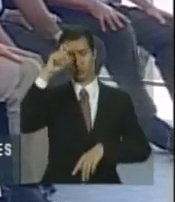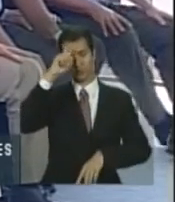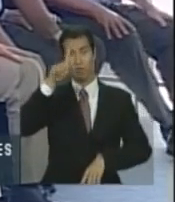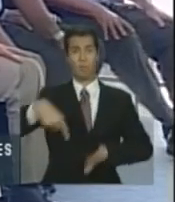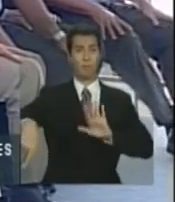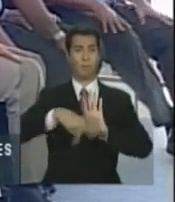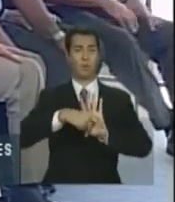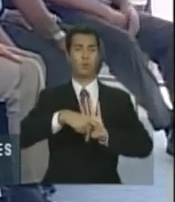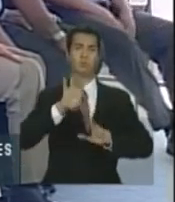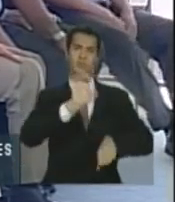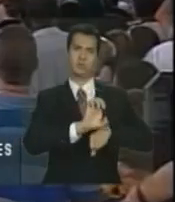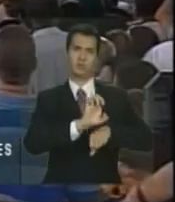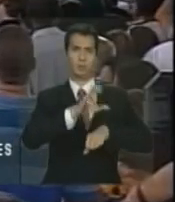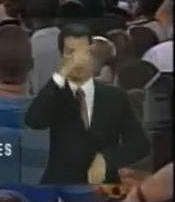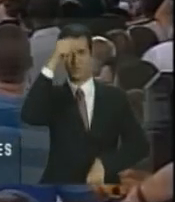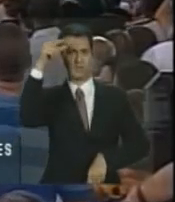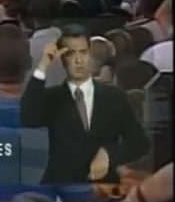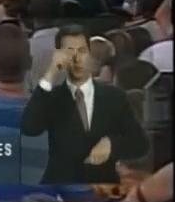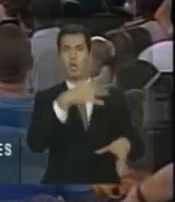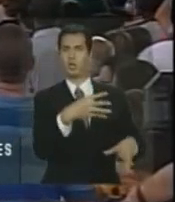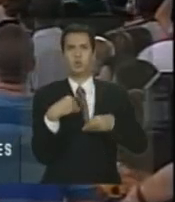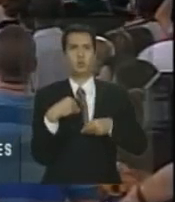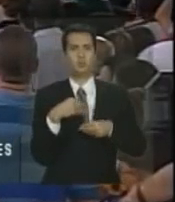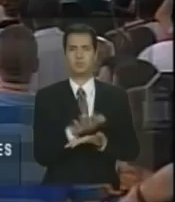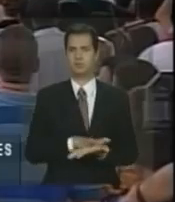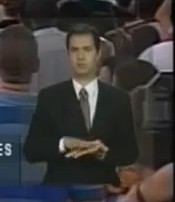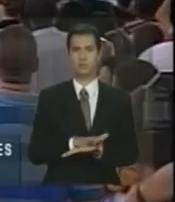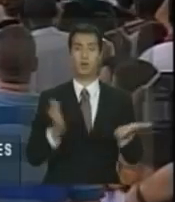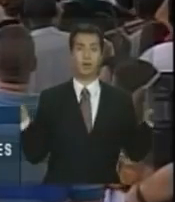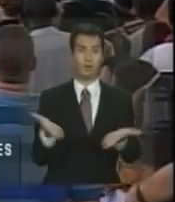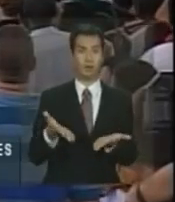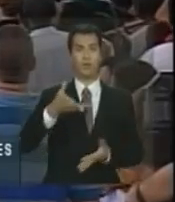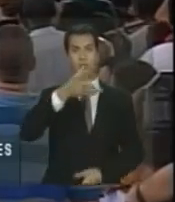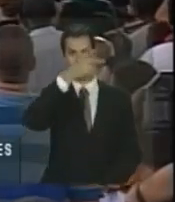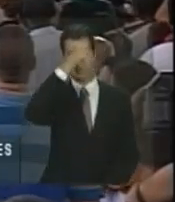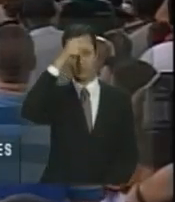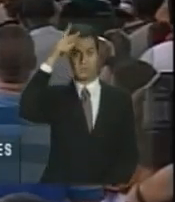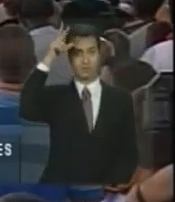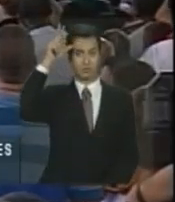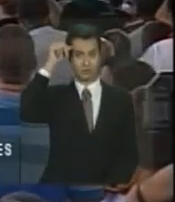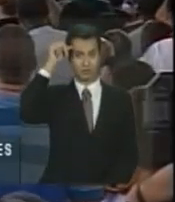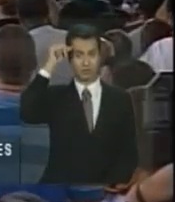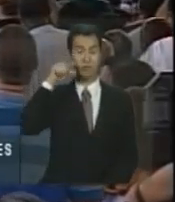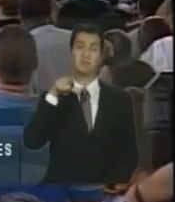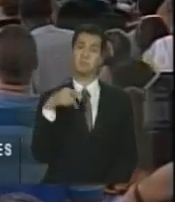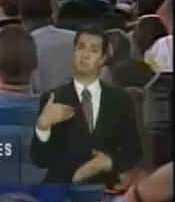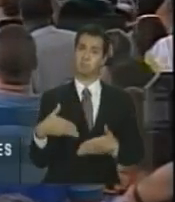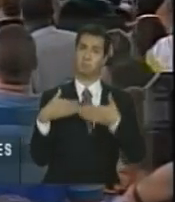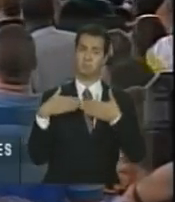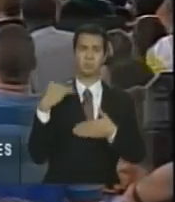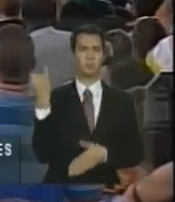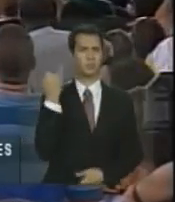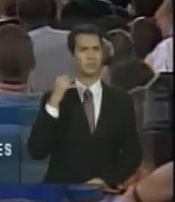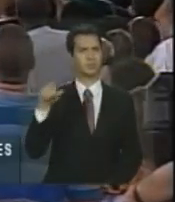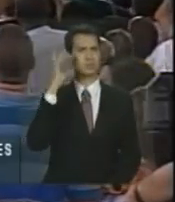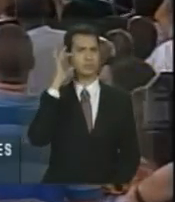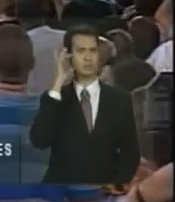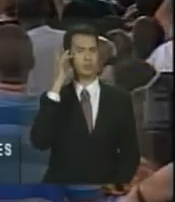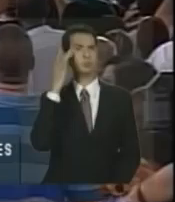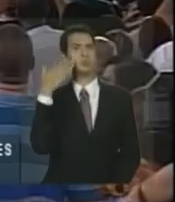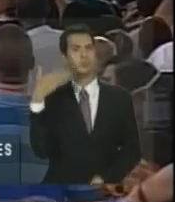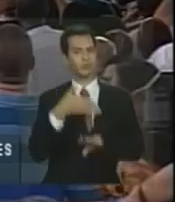não assumia o compromisso. O Eduardo vai inaugurar agora, e era importante que a senhora estivesse presente, um dos hospitais